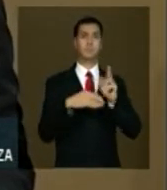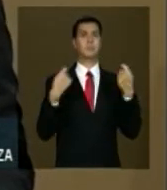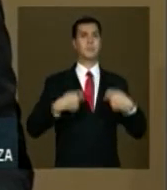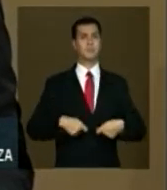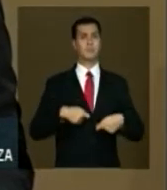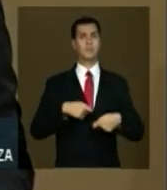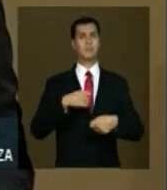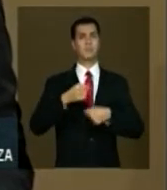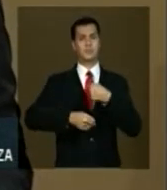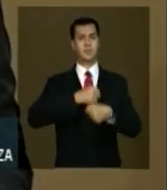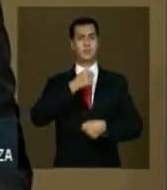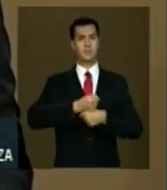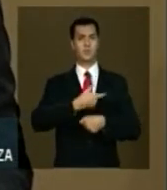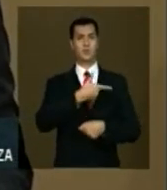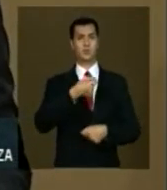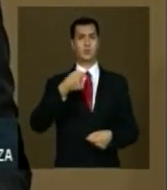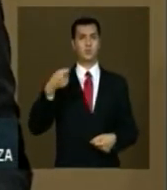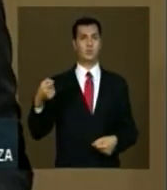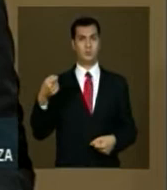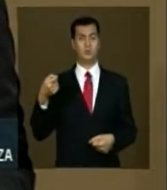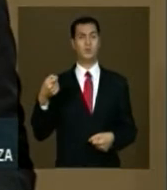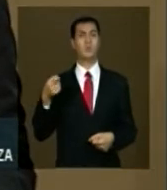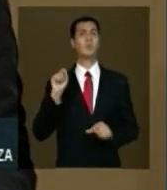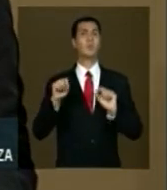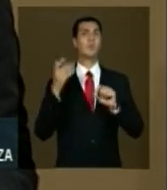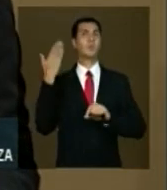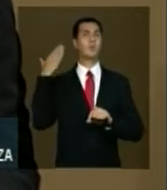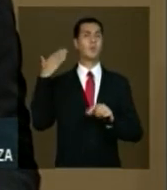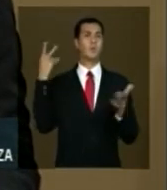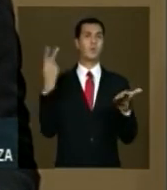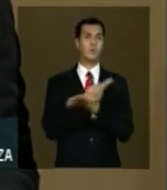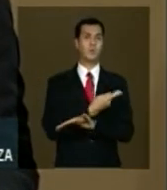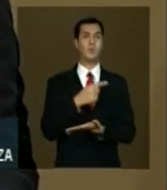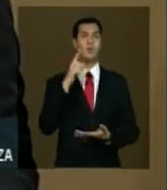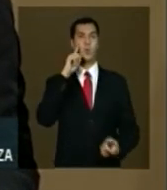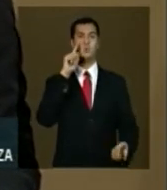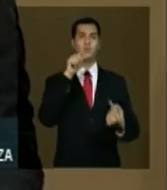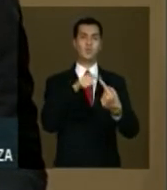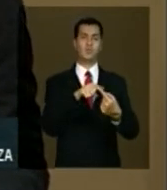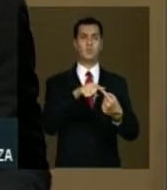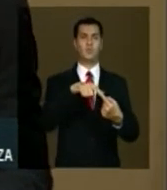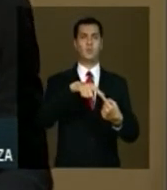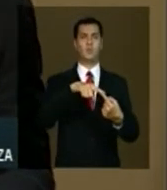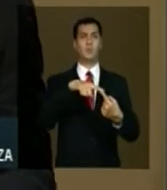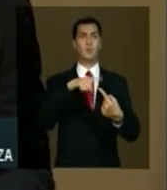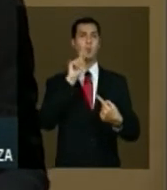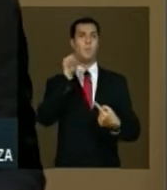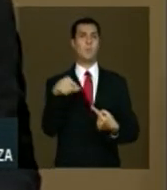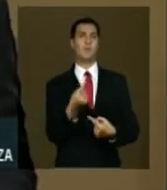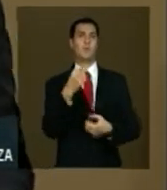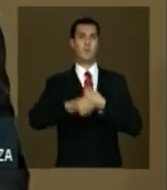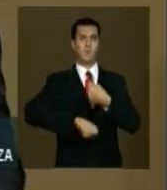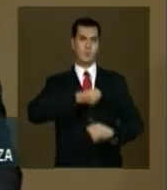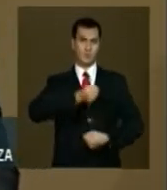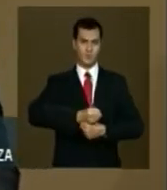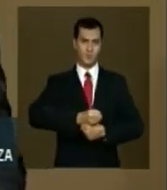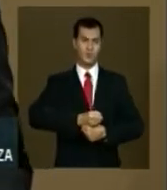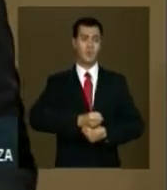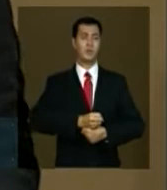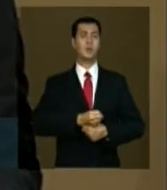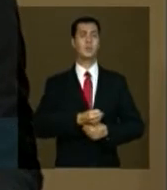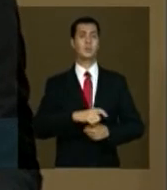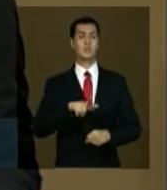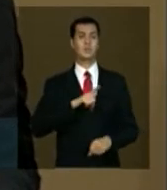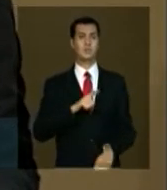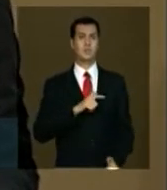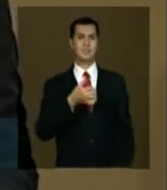declaração do milênio os oito objetivos de desenvolvimento do milênio medidos por meio de 21 metas e 60 indicadores